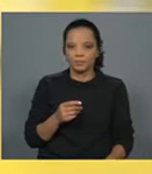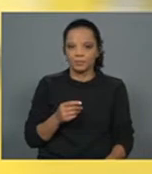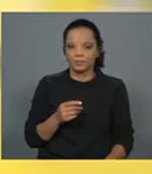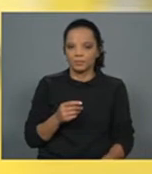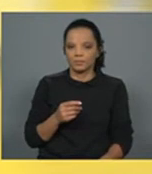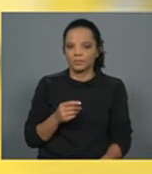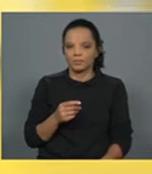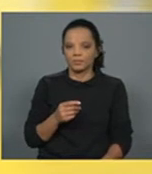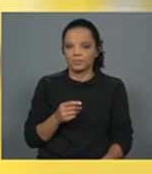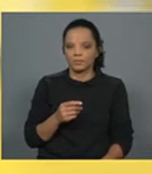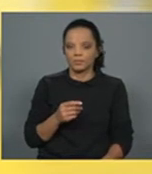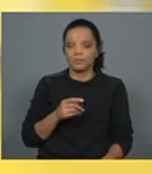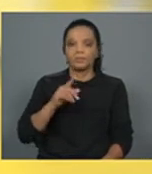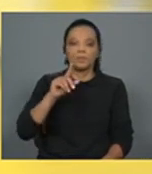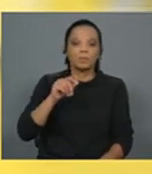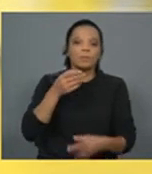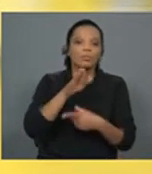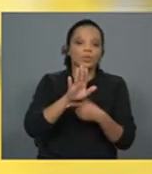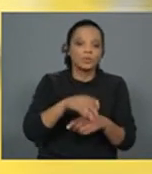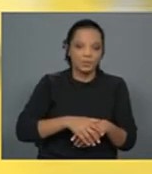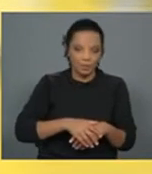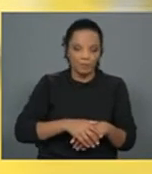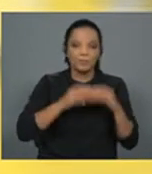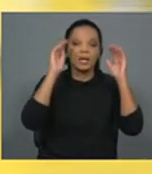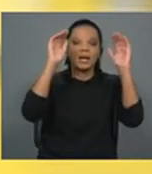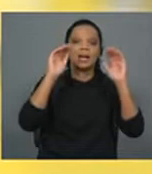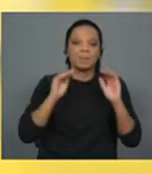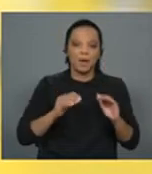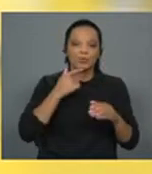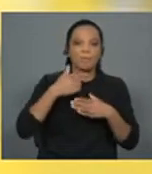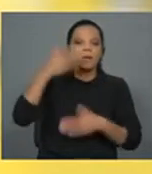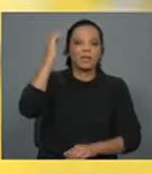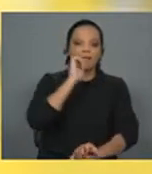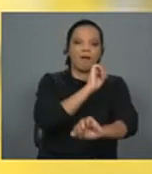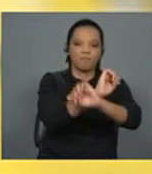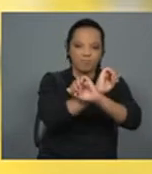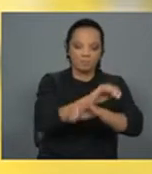para fixarmos, por exemplo, armários à parede. Termos portas,